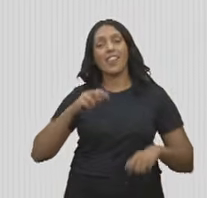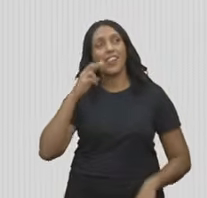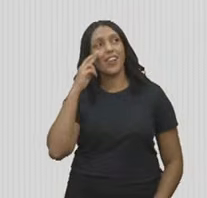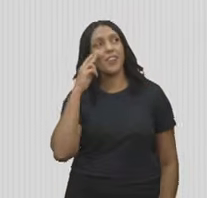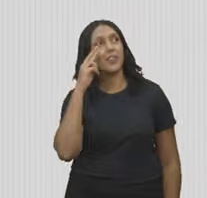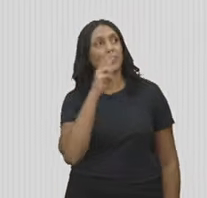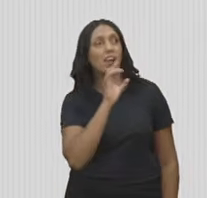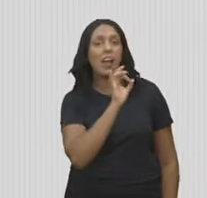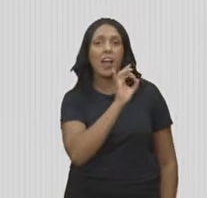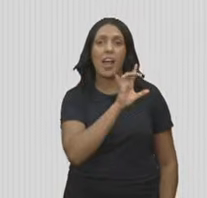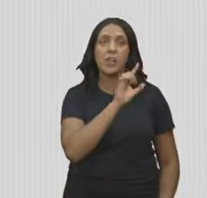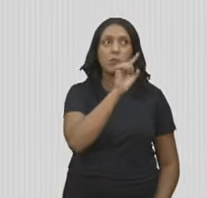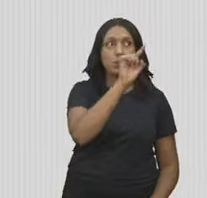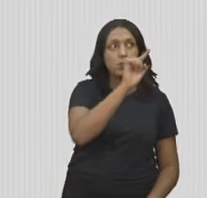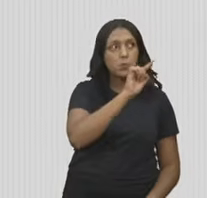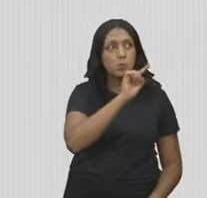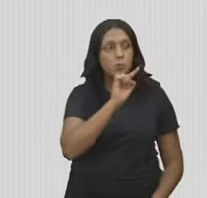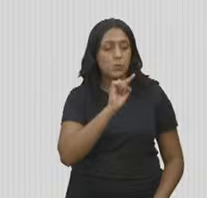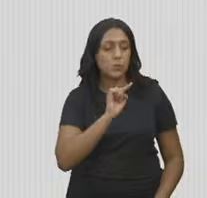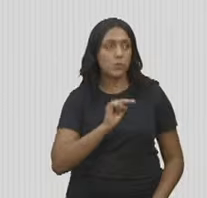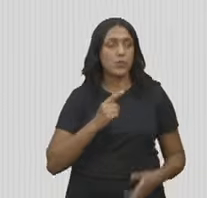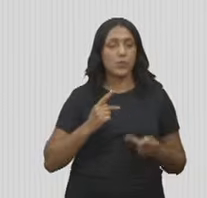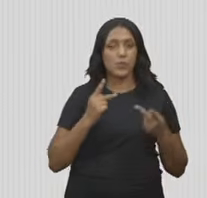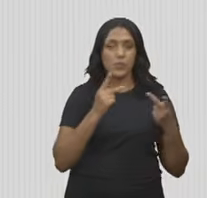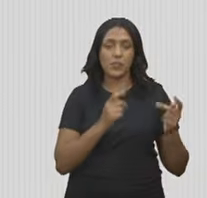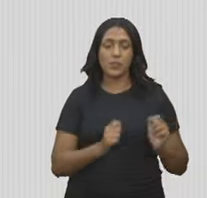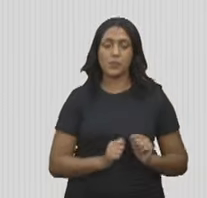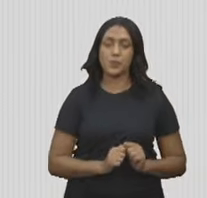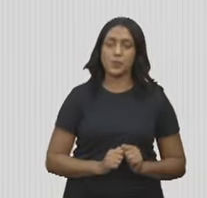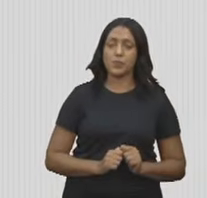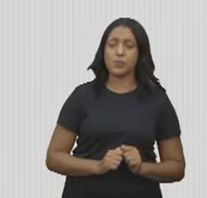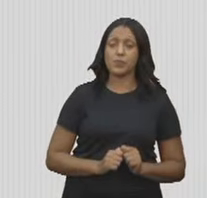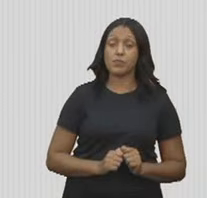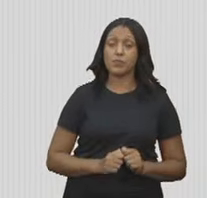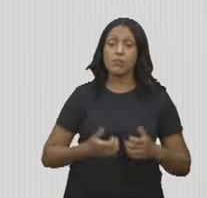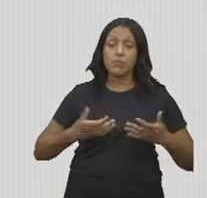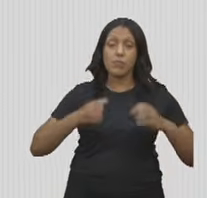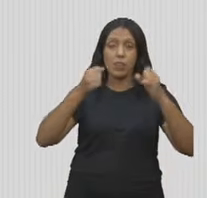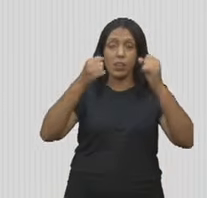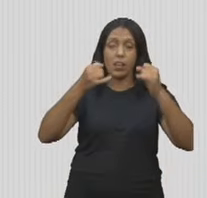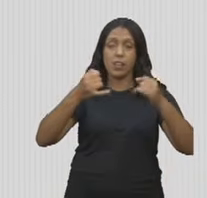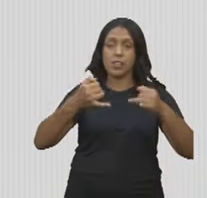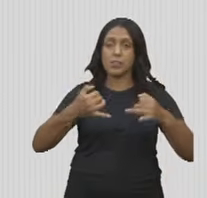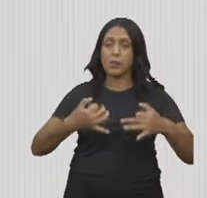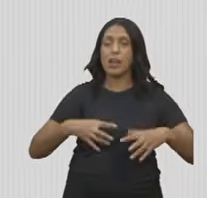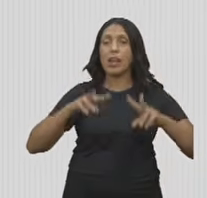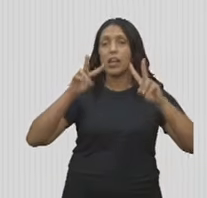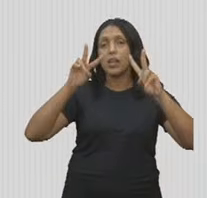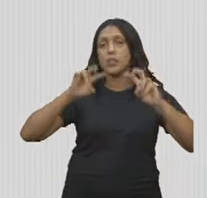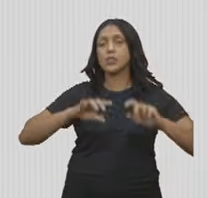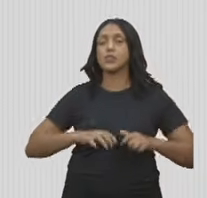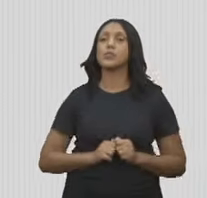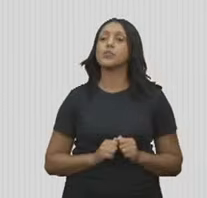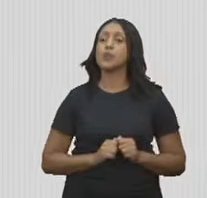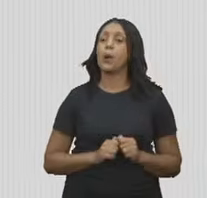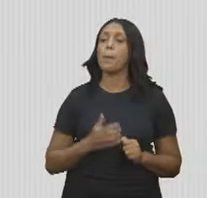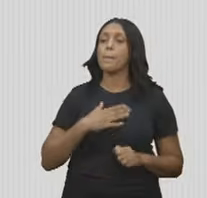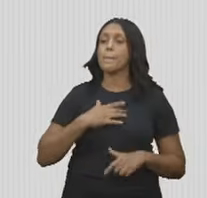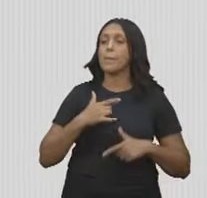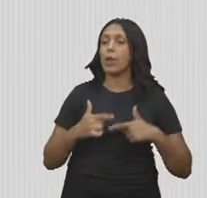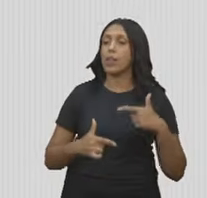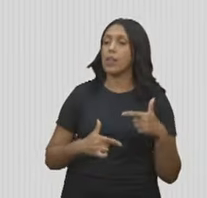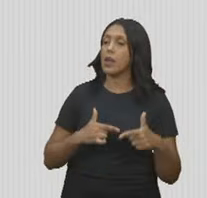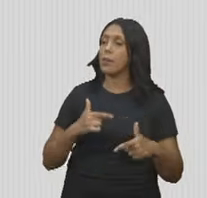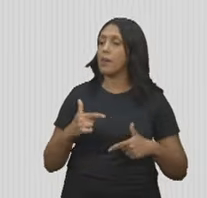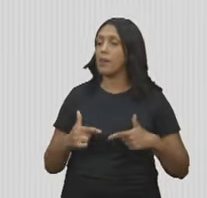para melhorar a vida dos munícipes. E aí, só para falar um pouco dos trabalhos que foram feitos,